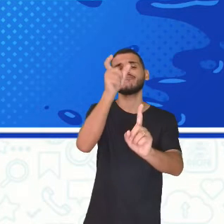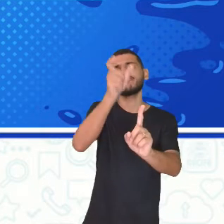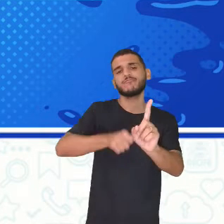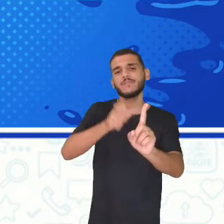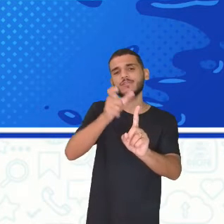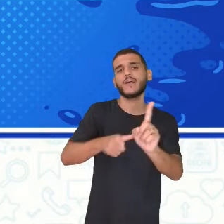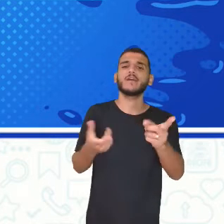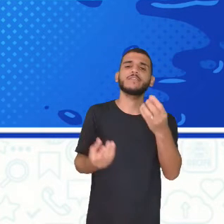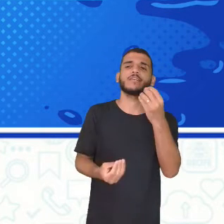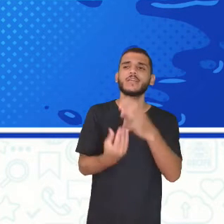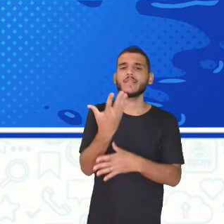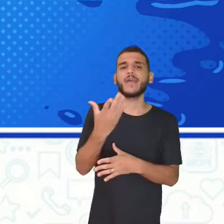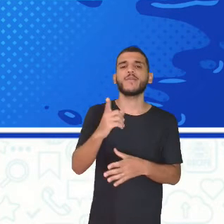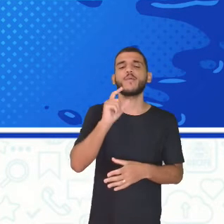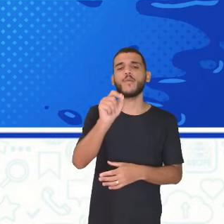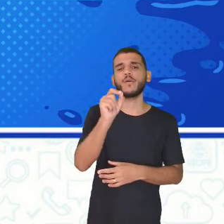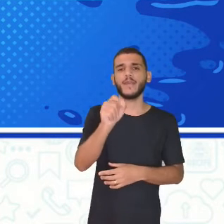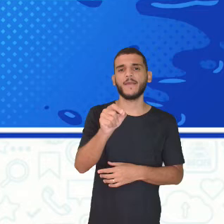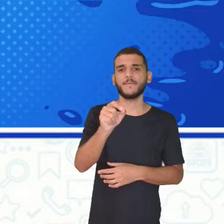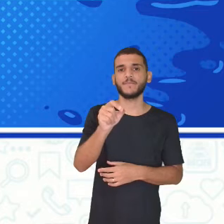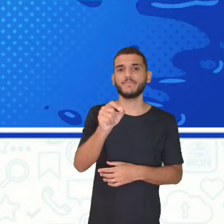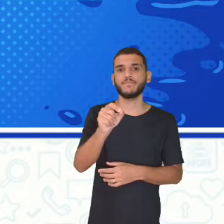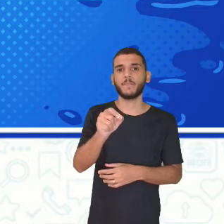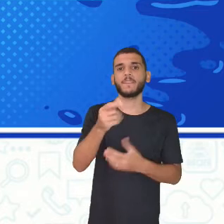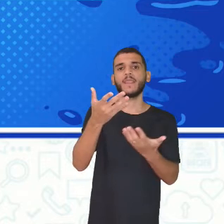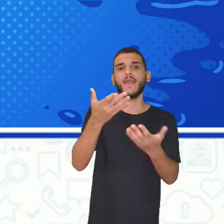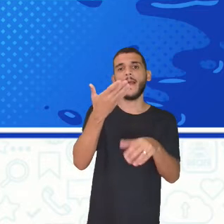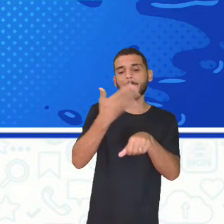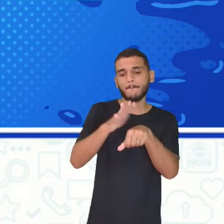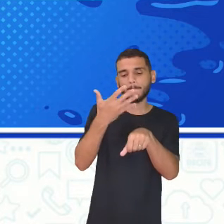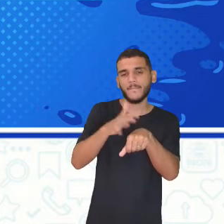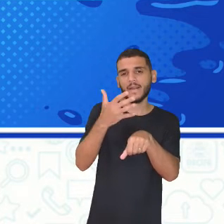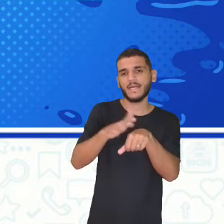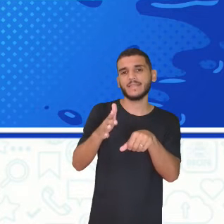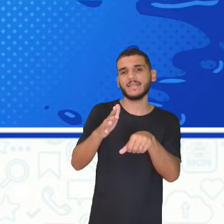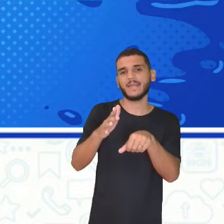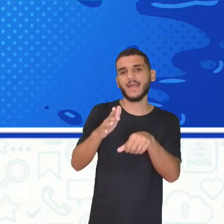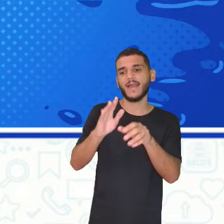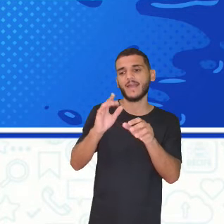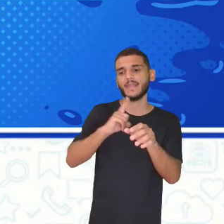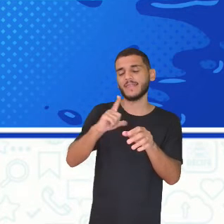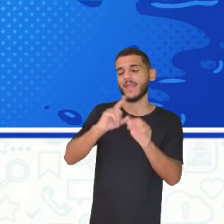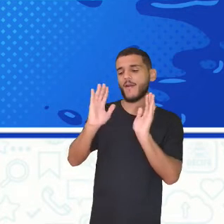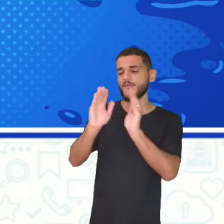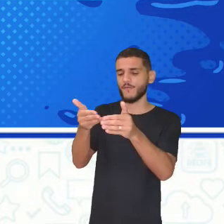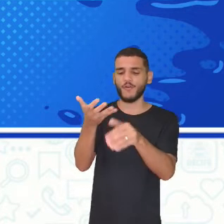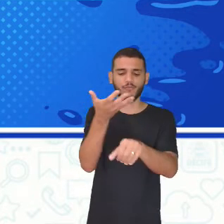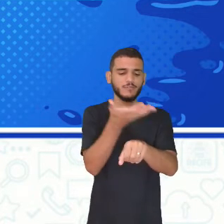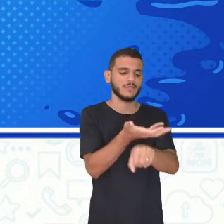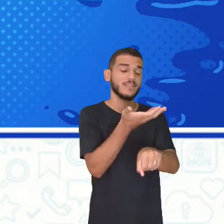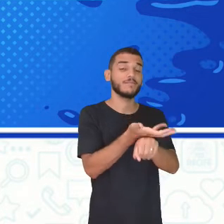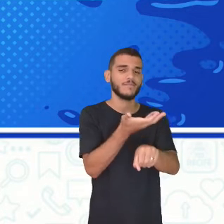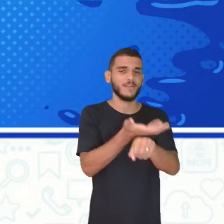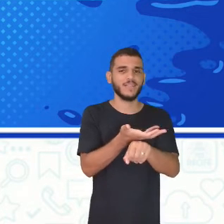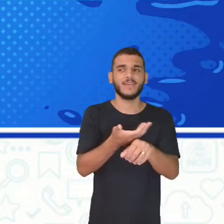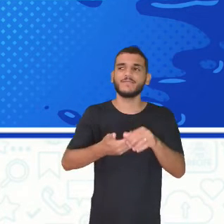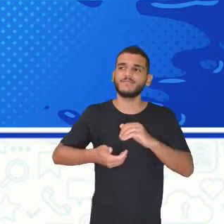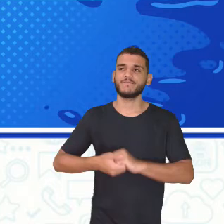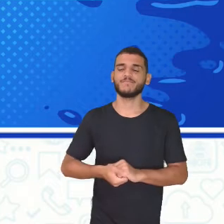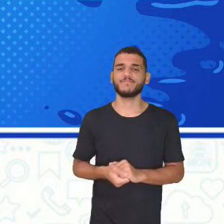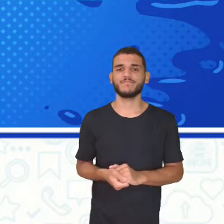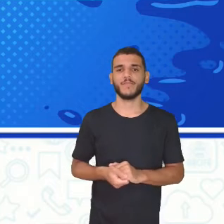exercícios ligados a alguma matéria. Então, realmente, não é? Qualquer disciplina